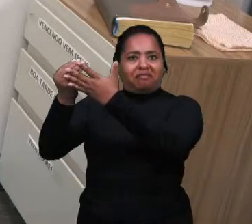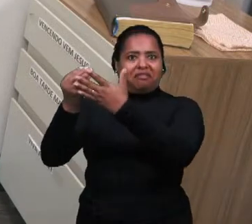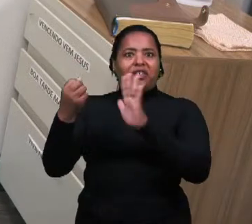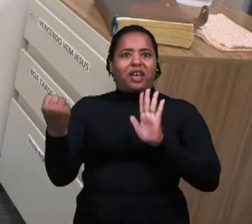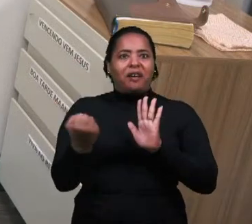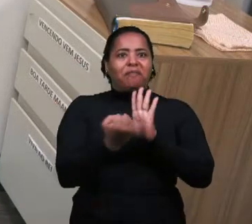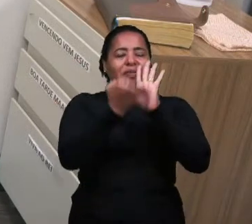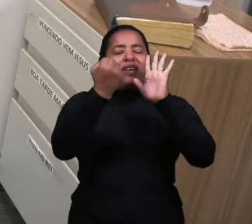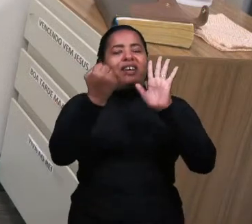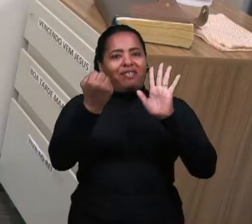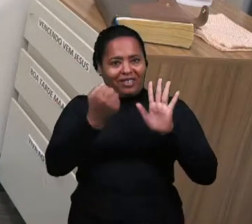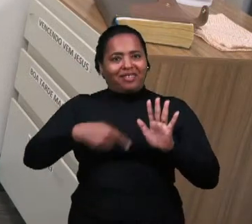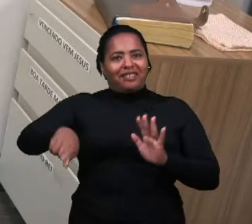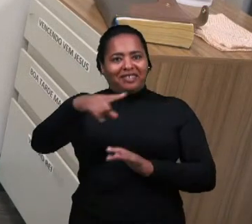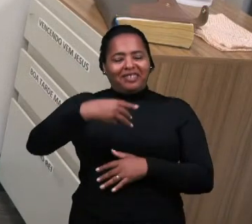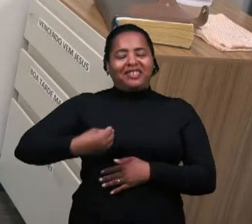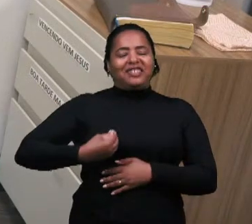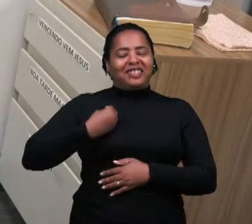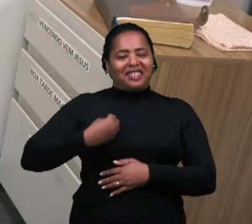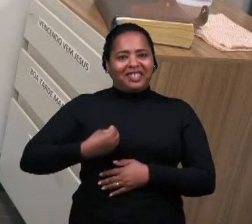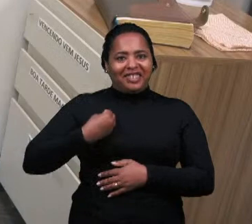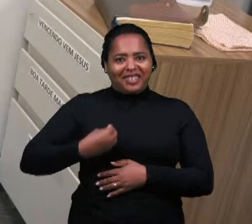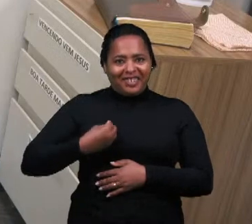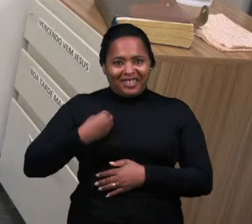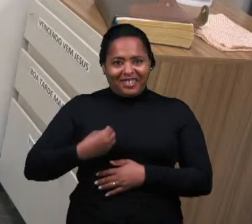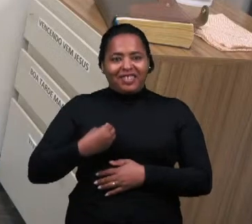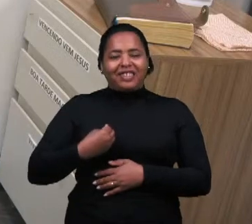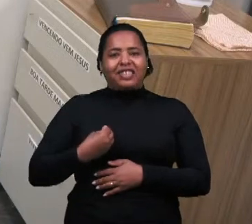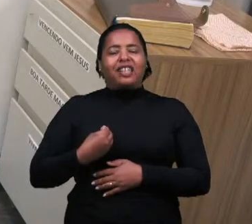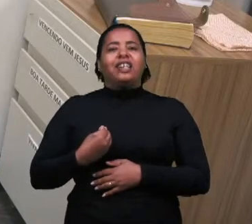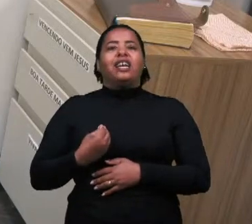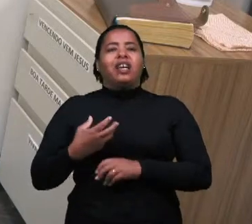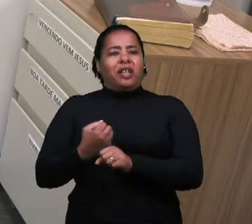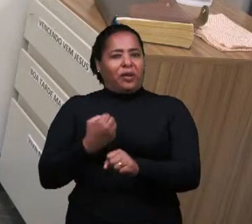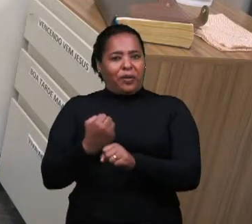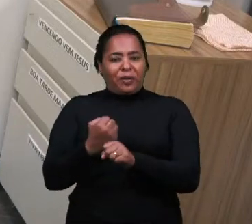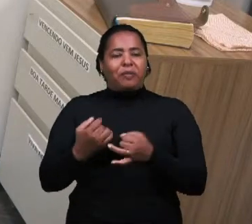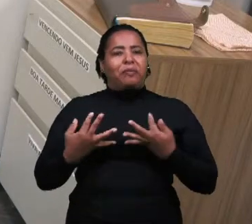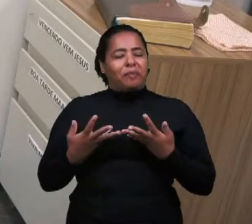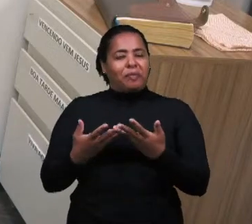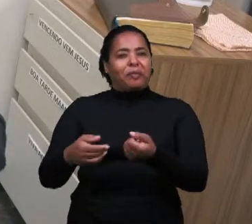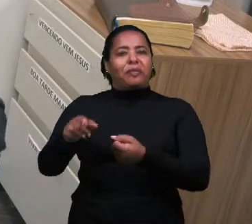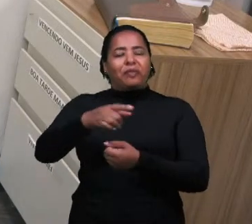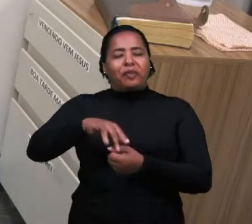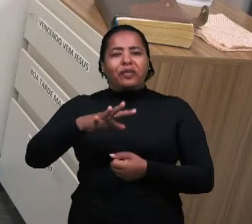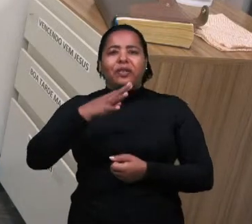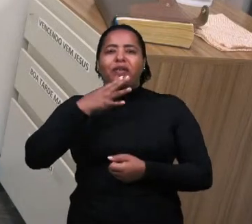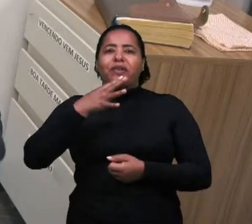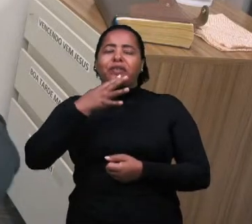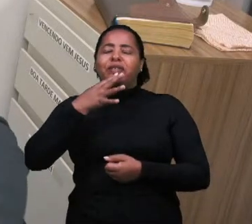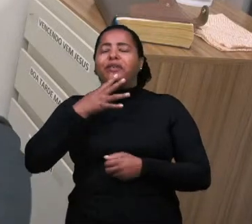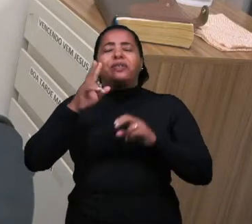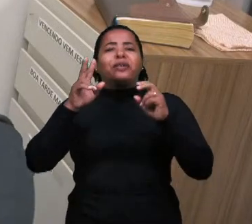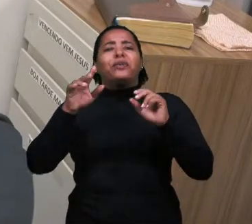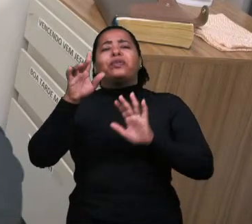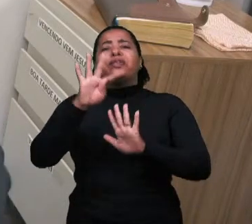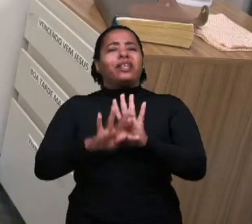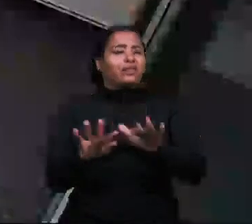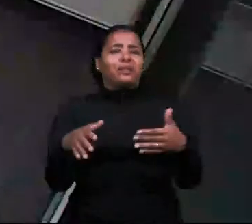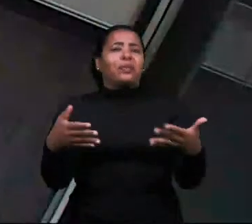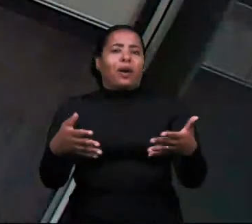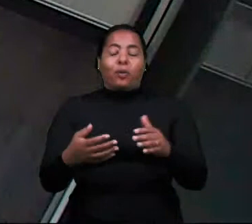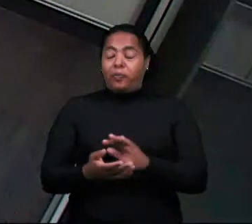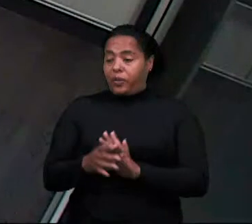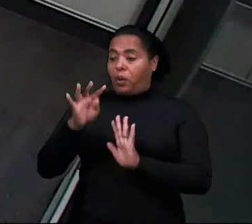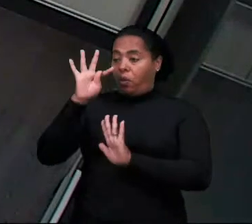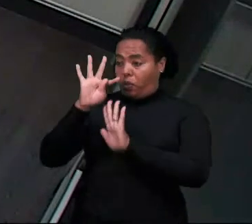marcante em nossas vidas, né? Essa obra maravilhosa que nós conhecemos. Qual será o texto? O texto hoje,